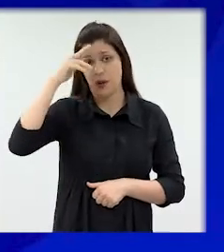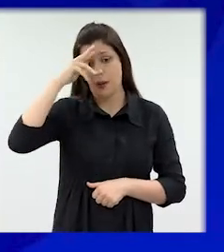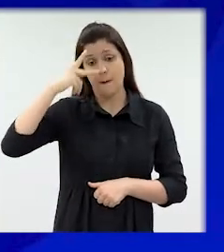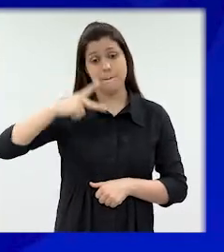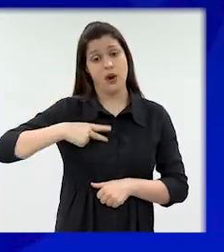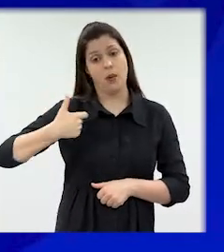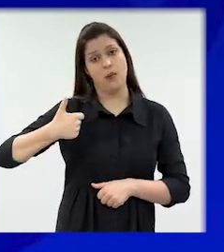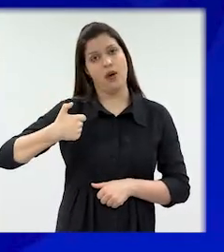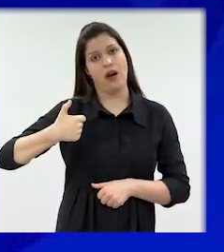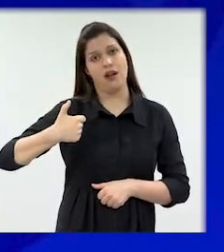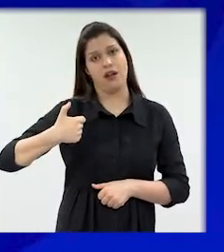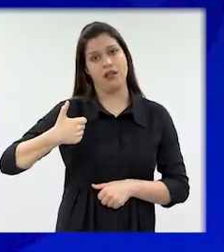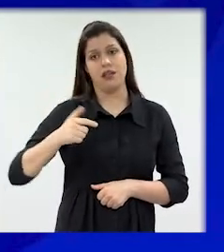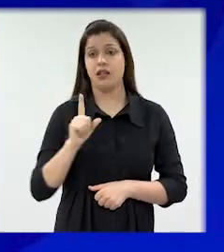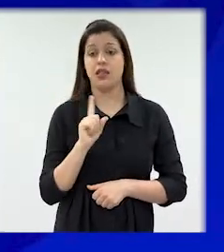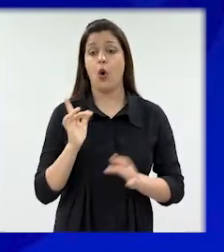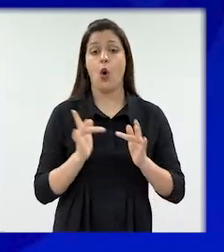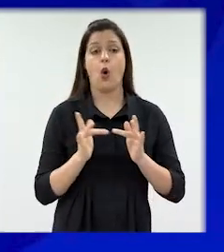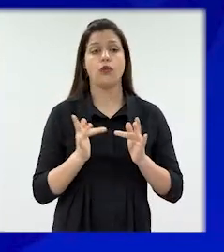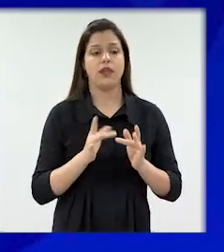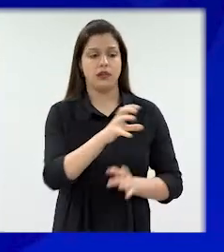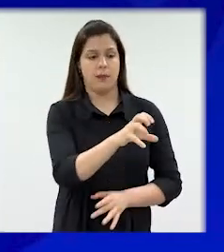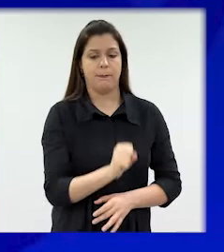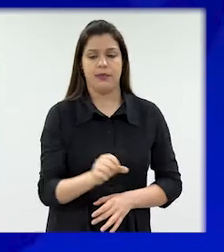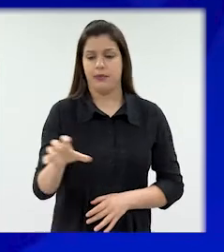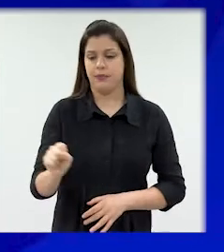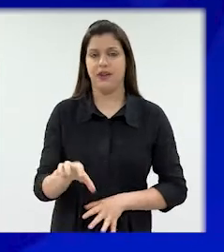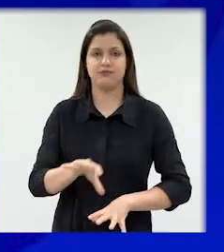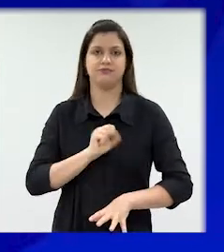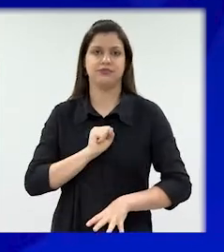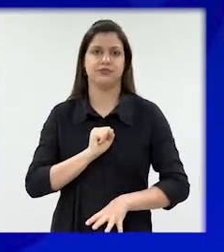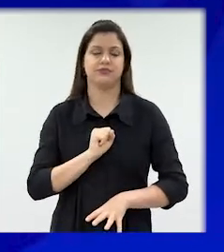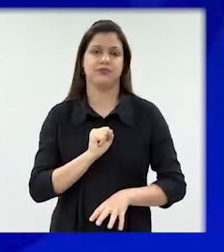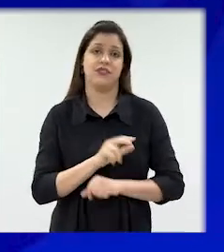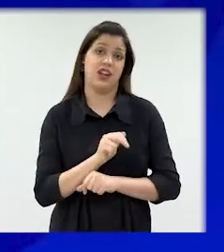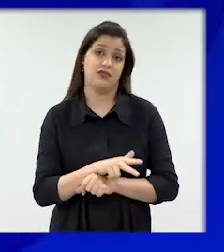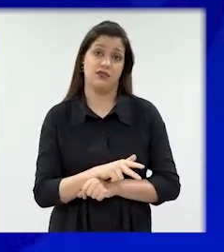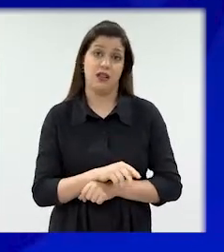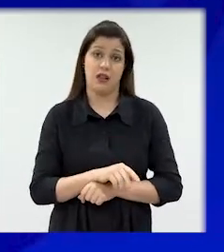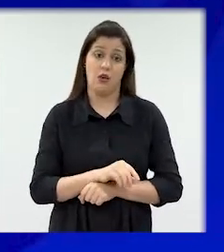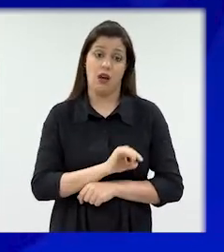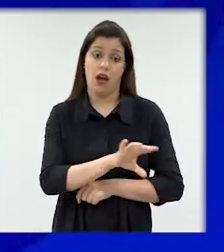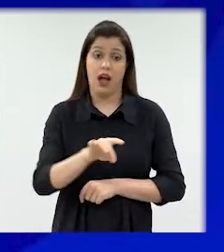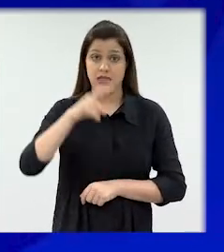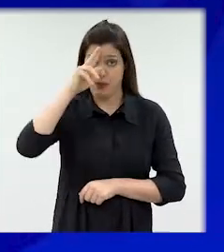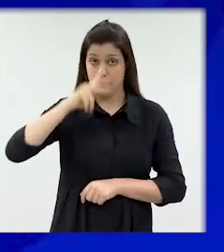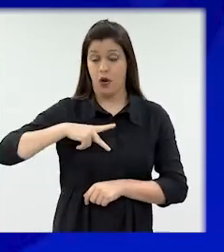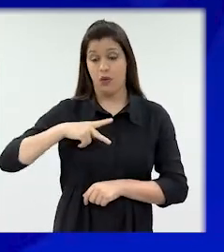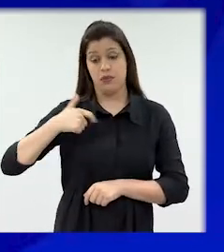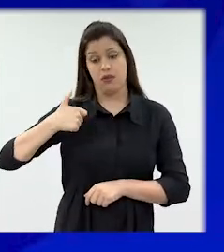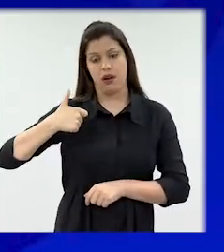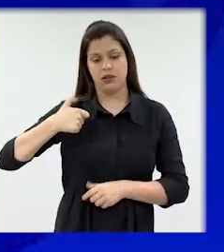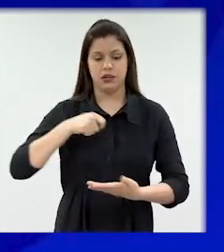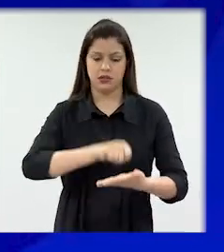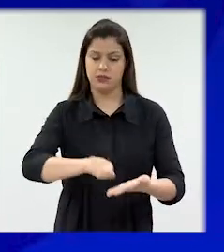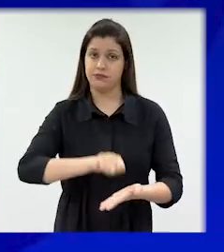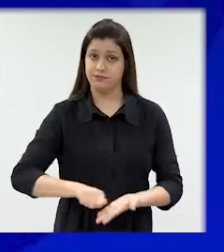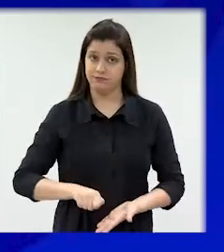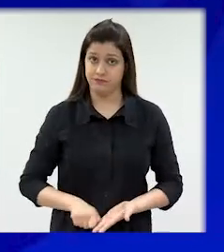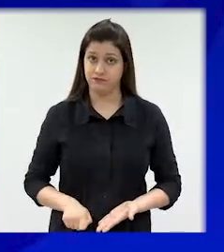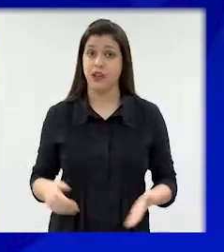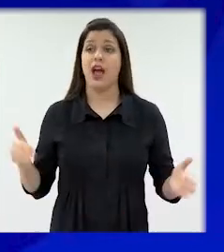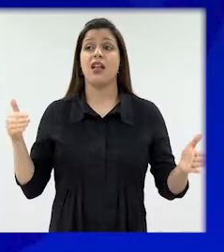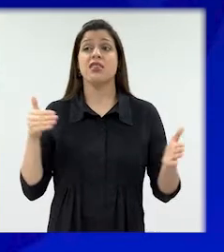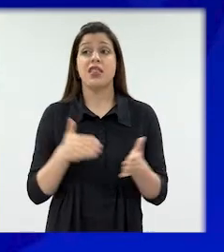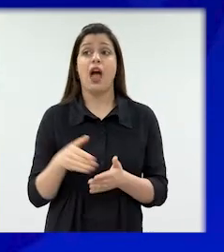sua caneta para evitar o contato com a caneta que outras pessoas também estão utilizando. Esse é um primeiro passo. Até o dia da eleição